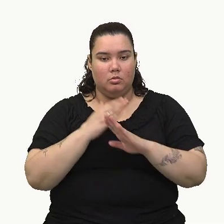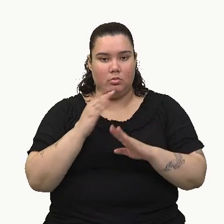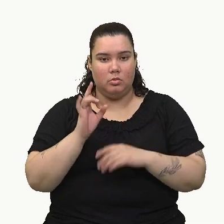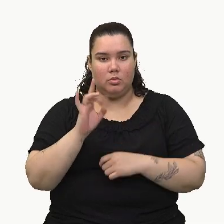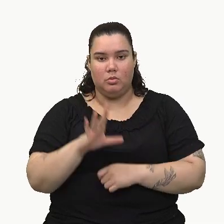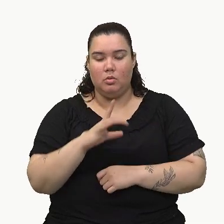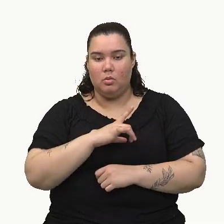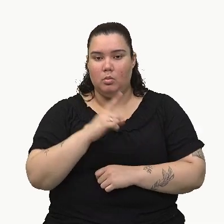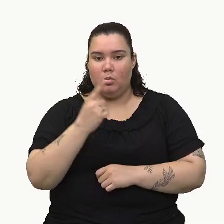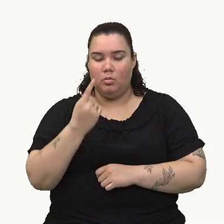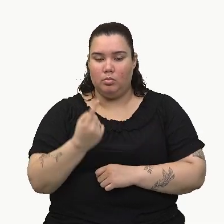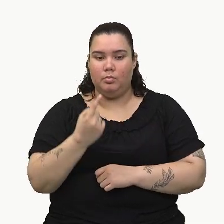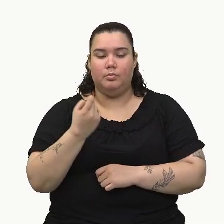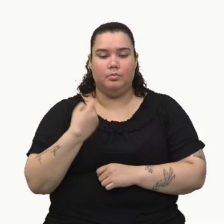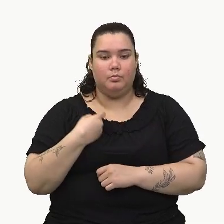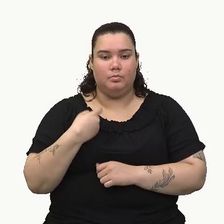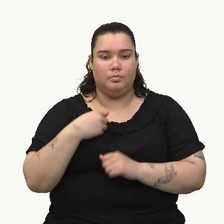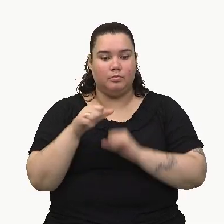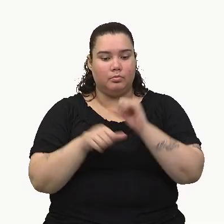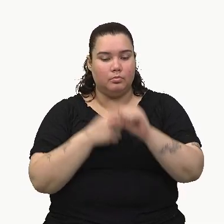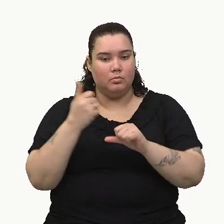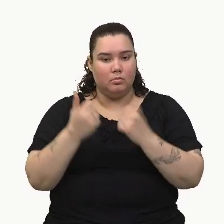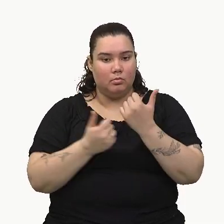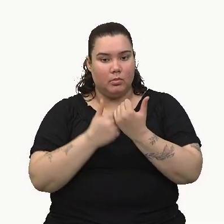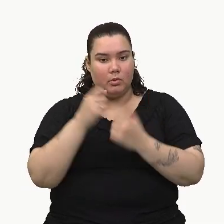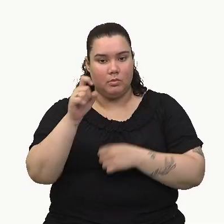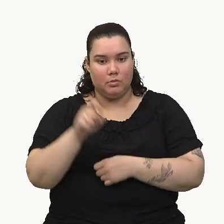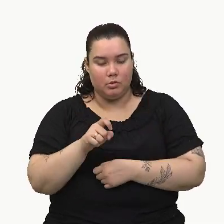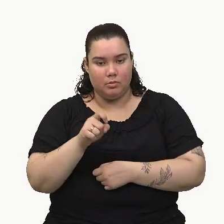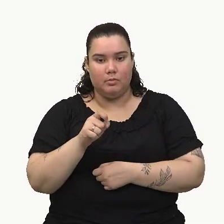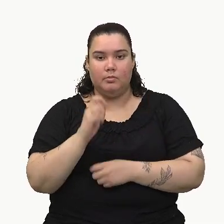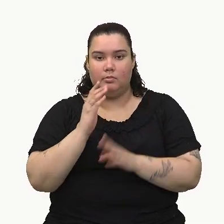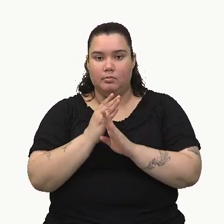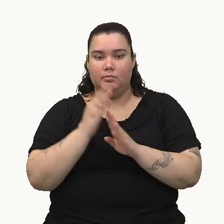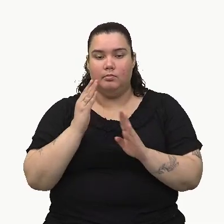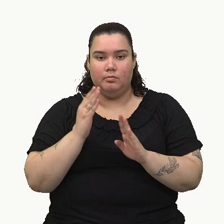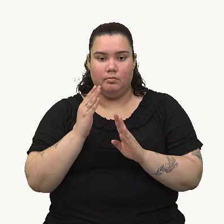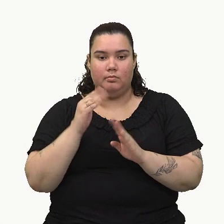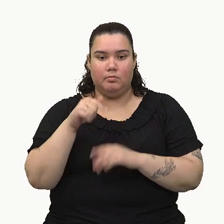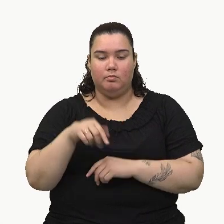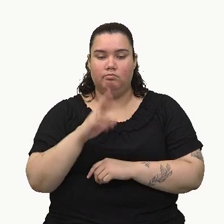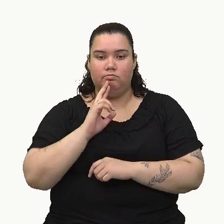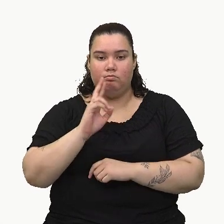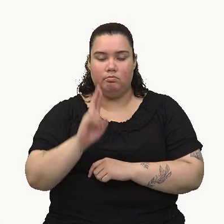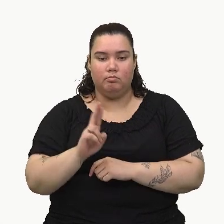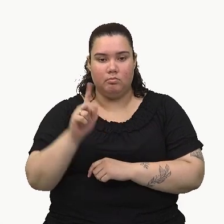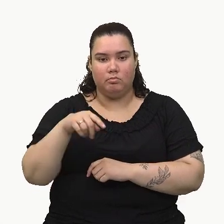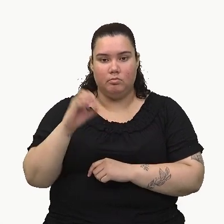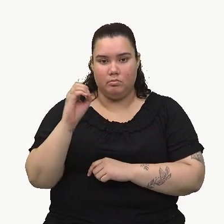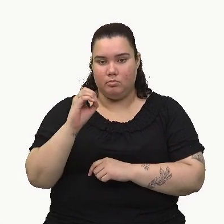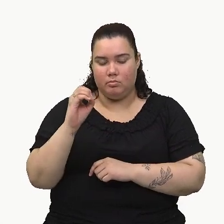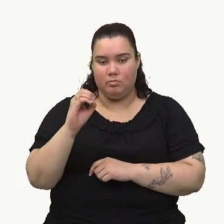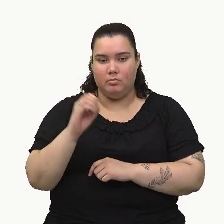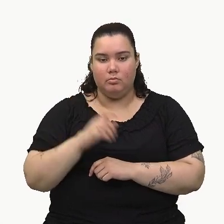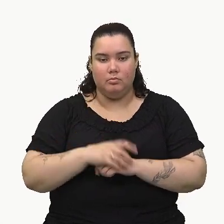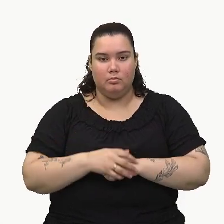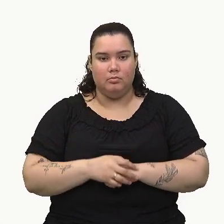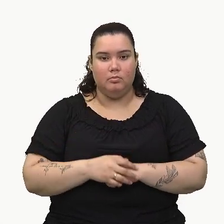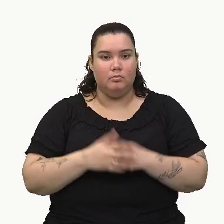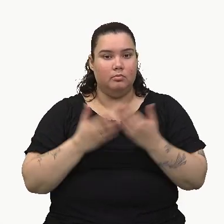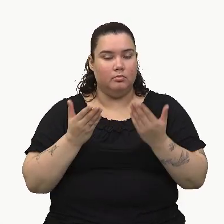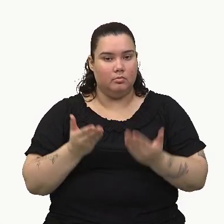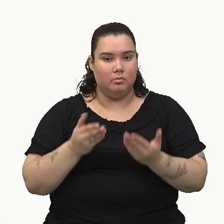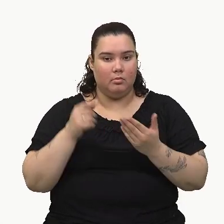valor que, ao substituir no x, a gente encontre como resultado o zero. Então, a